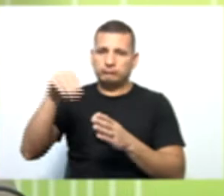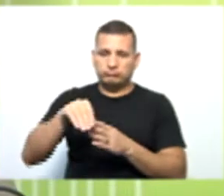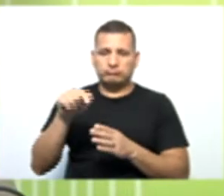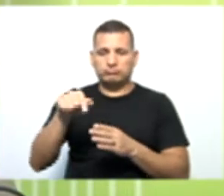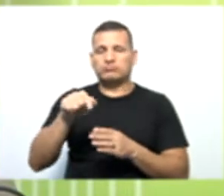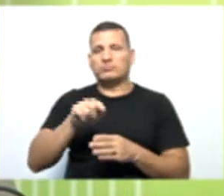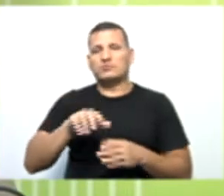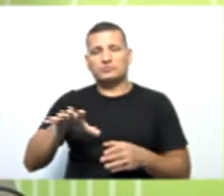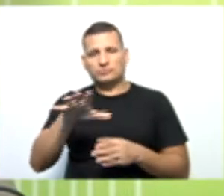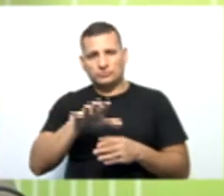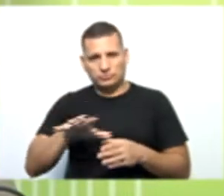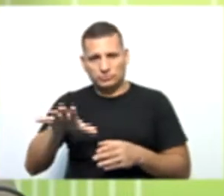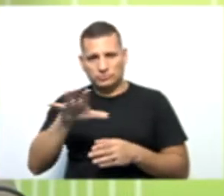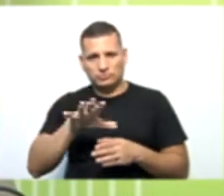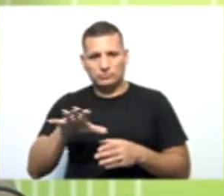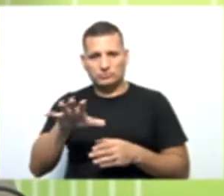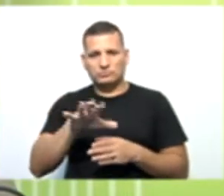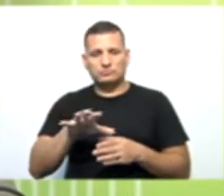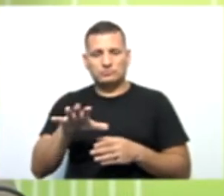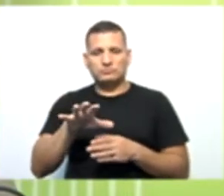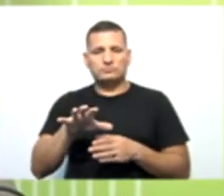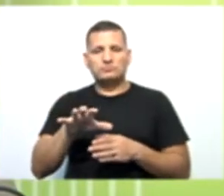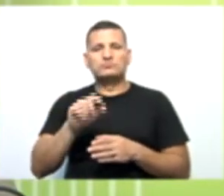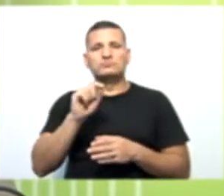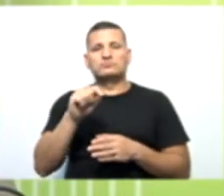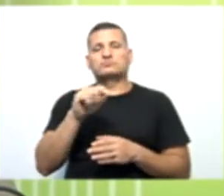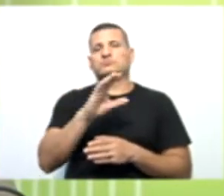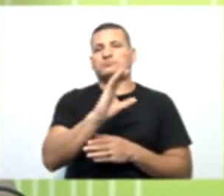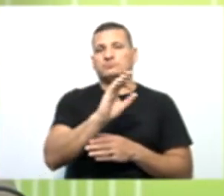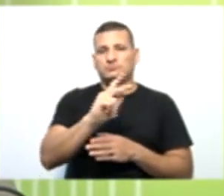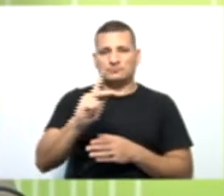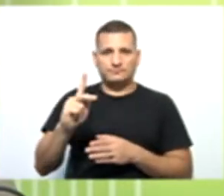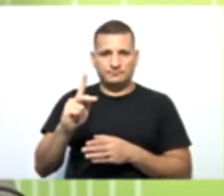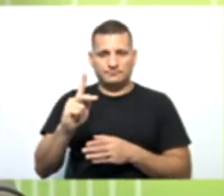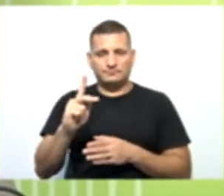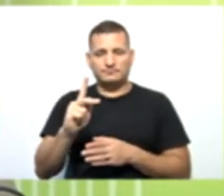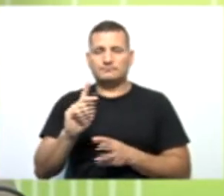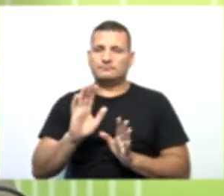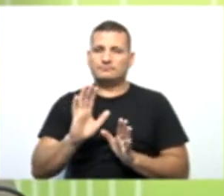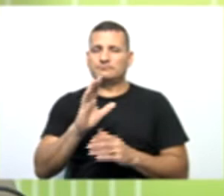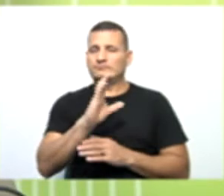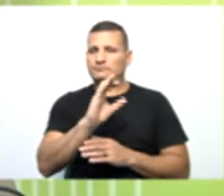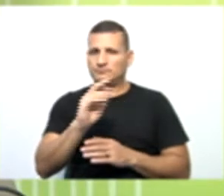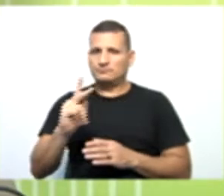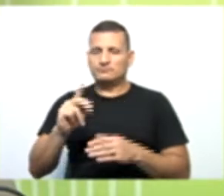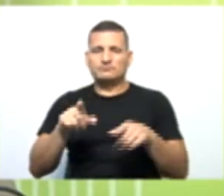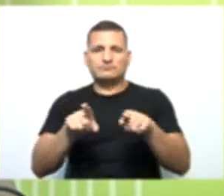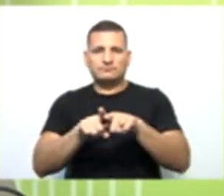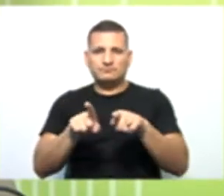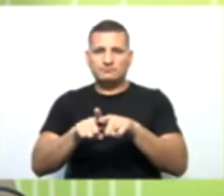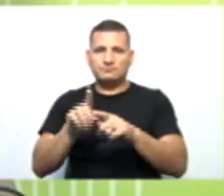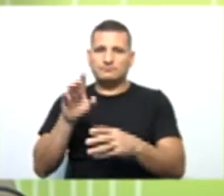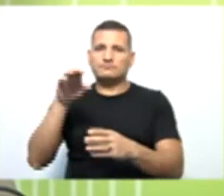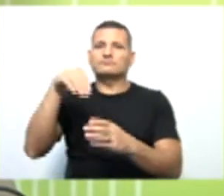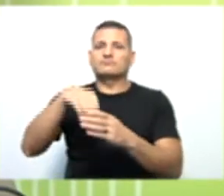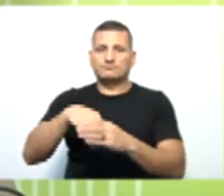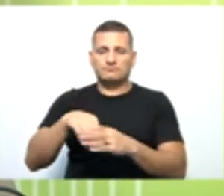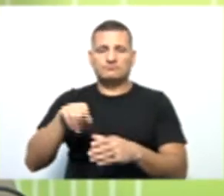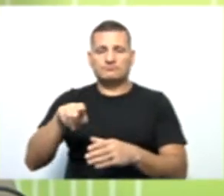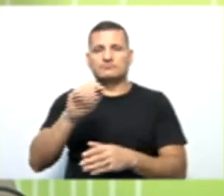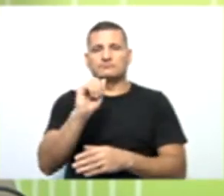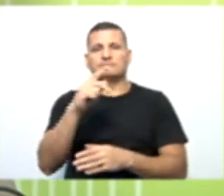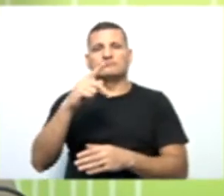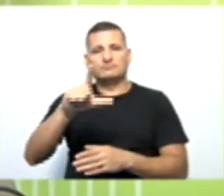e se juntado as cooperativas. As cooperativas também se incluem nesses